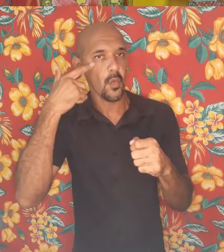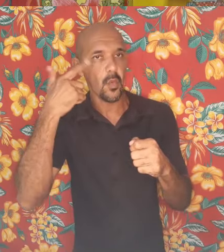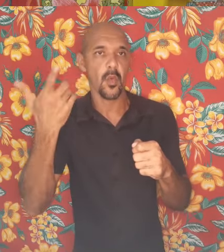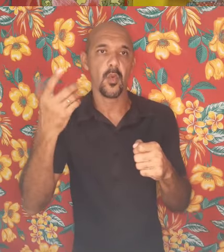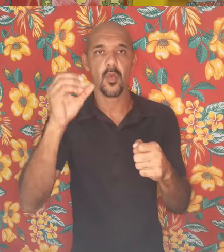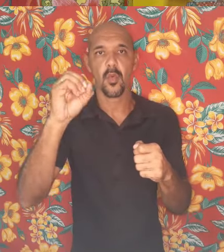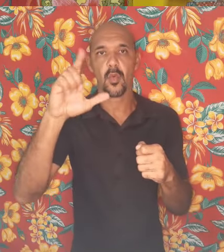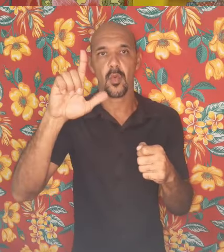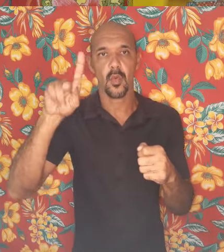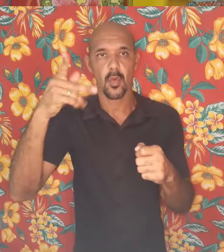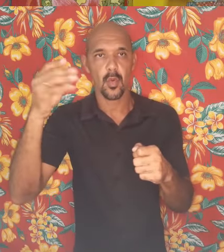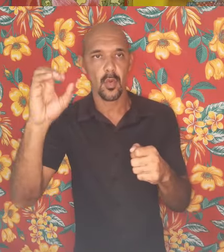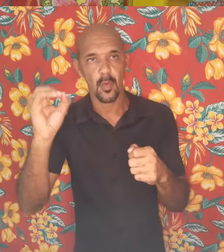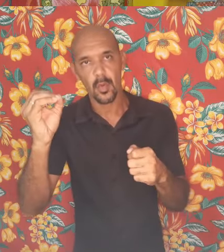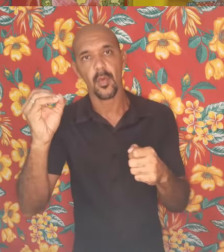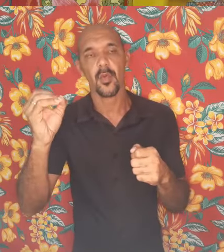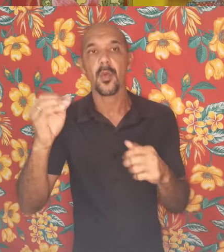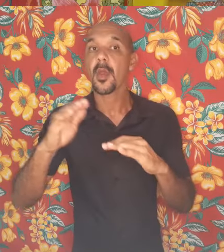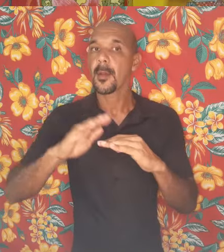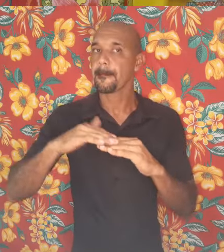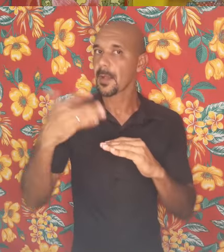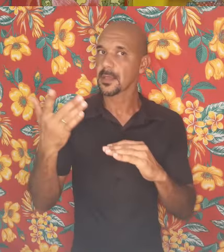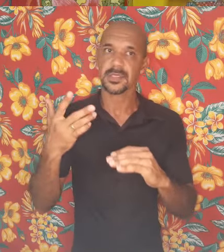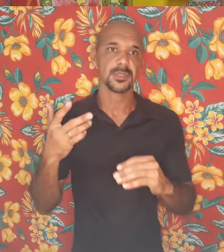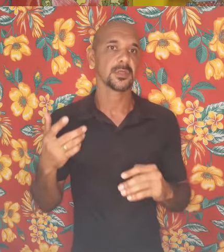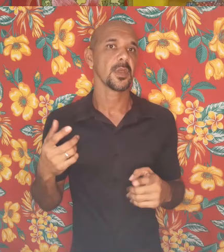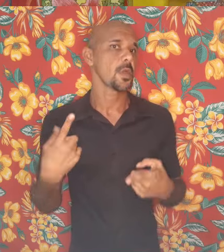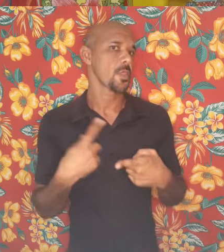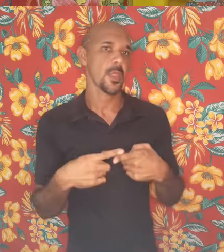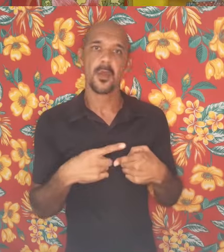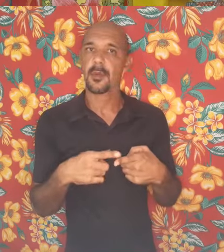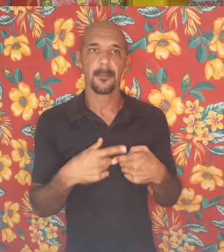Isso não tem problema, tá? Eu só faço cavar um pouco mais